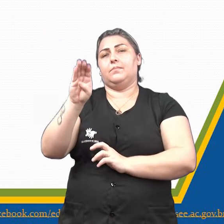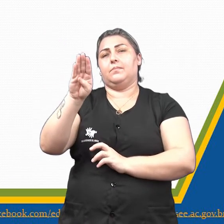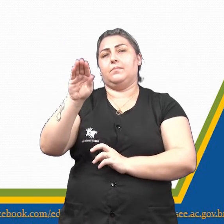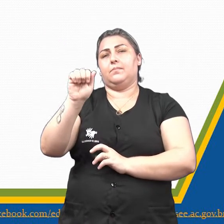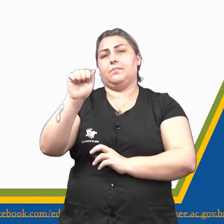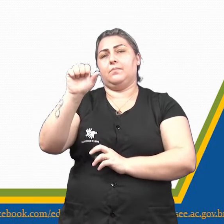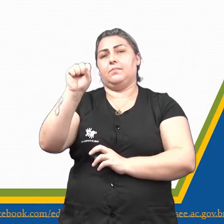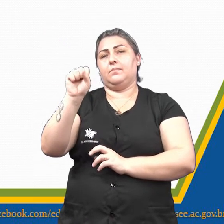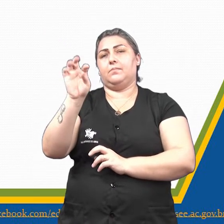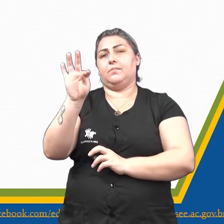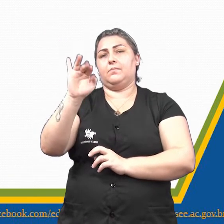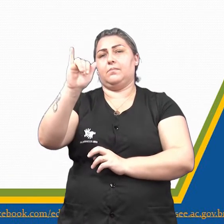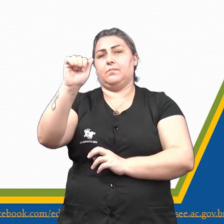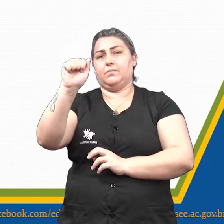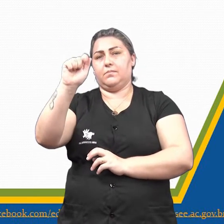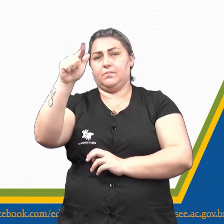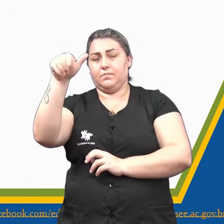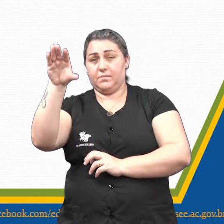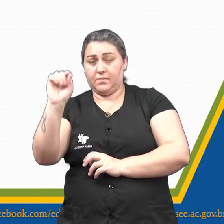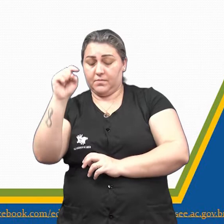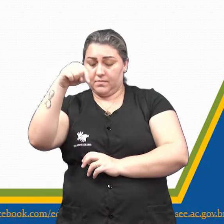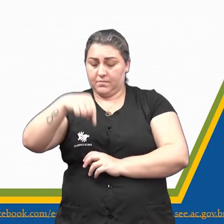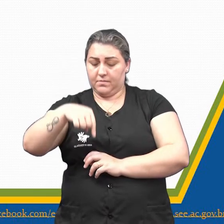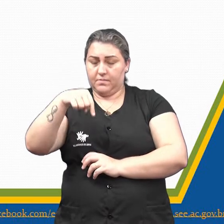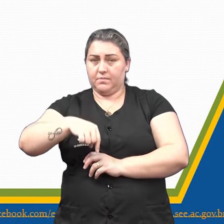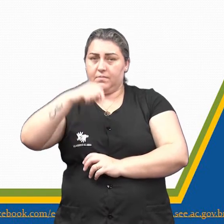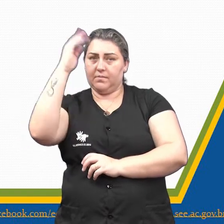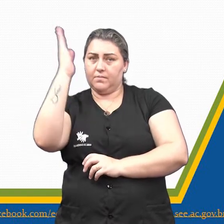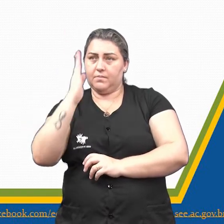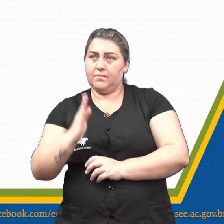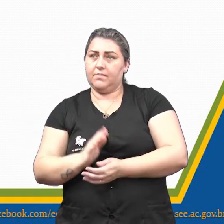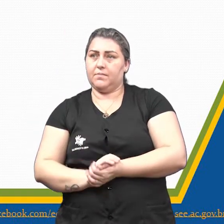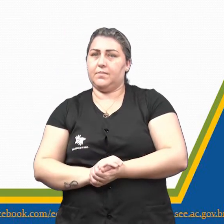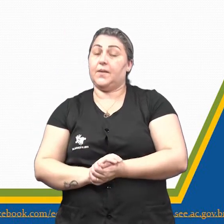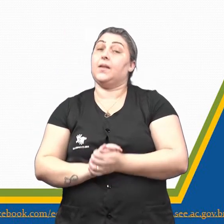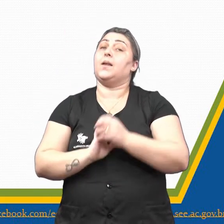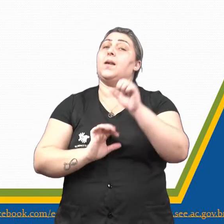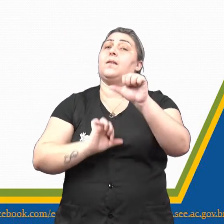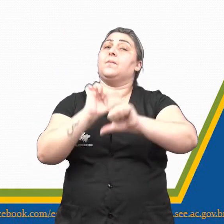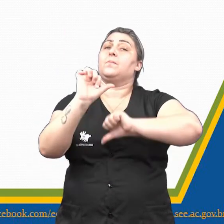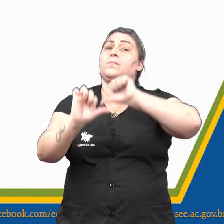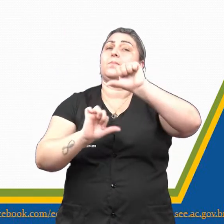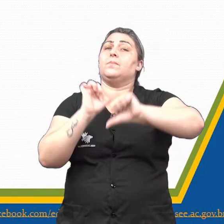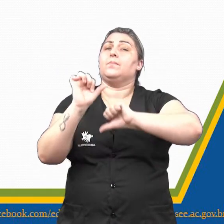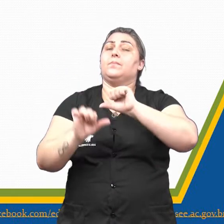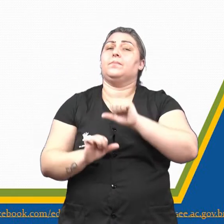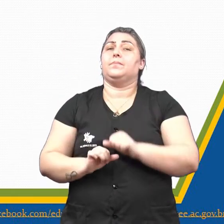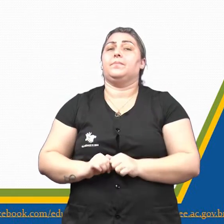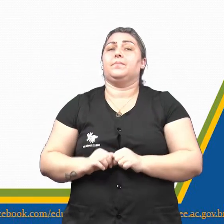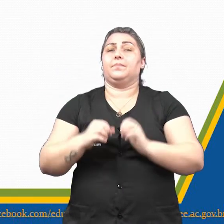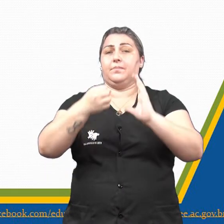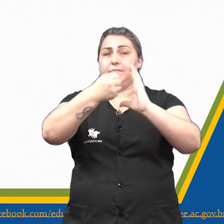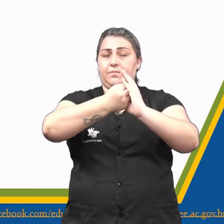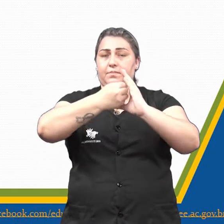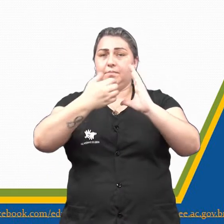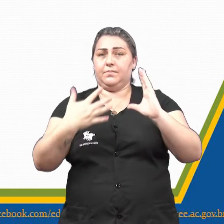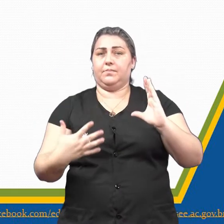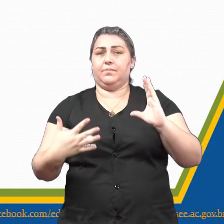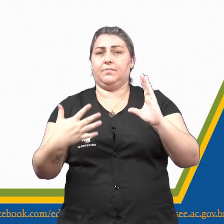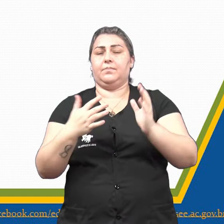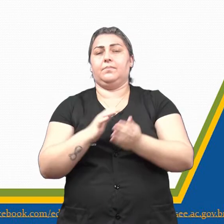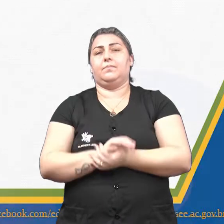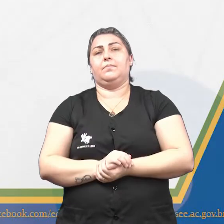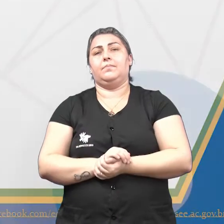e Melo, conhecido como Marquês de Pombal aqui no Brasil, ele muda a característica,